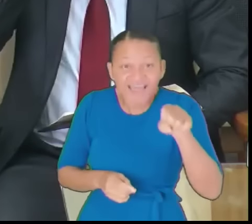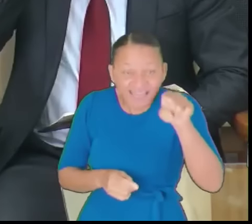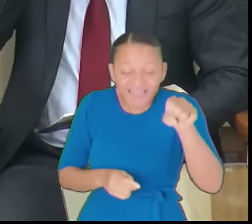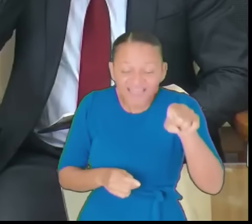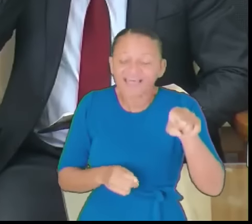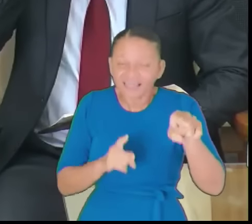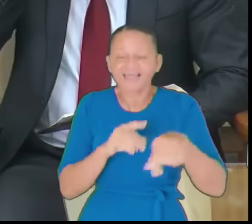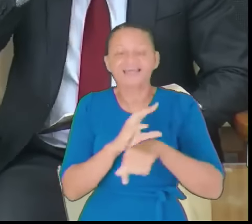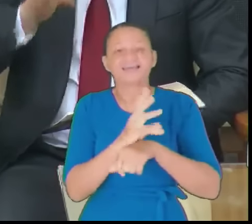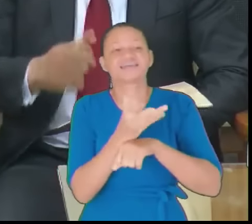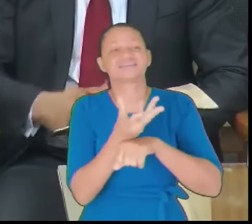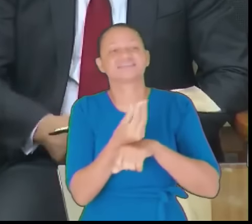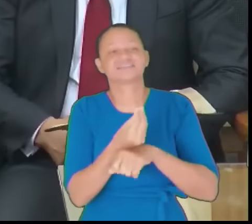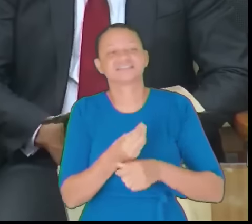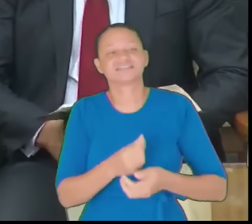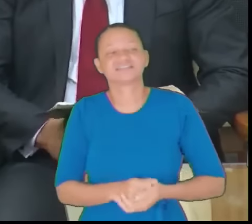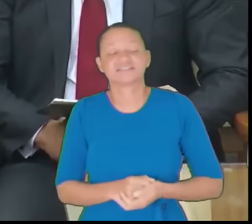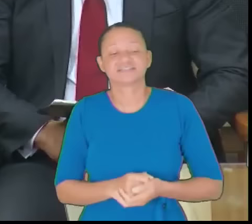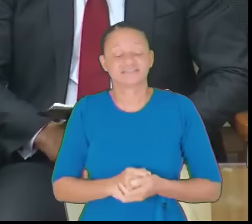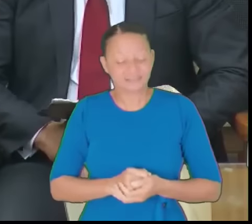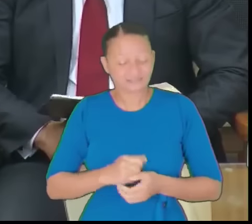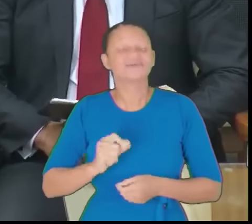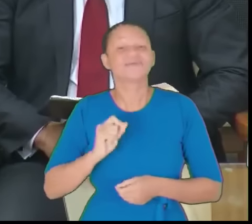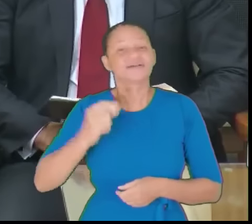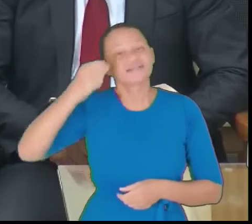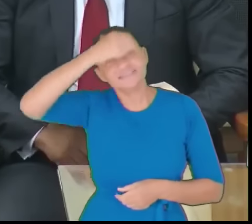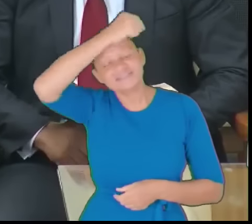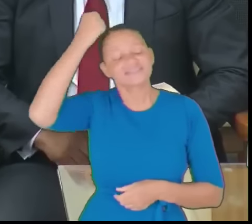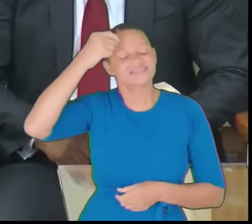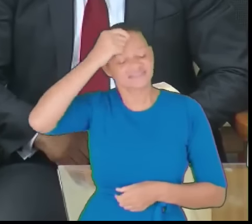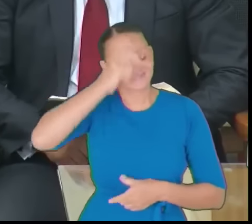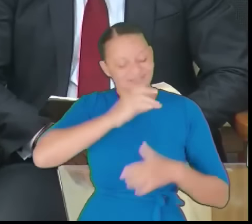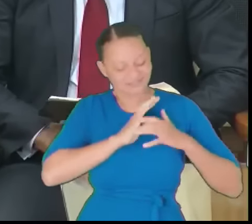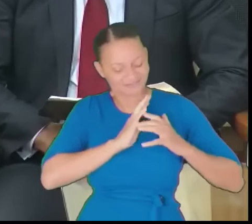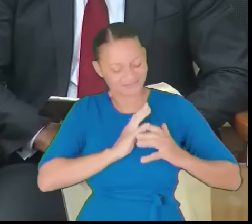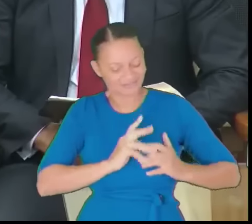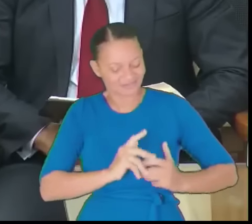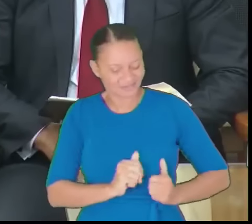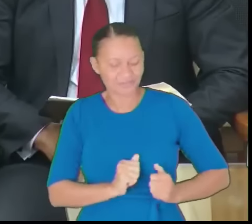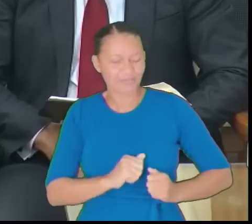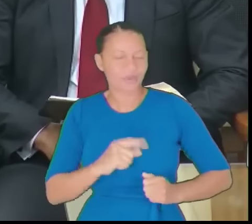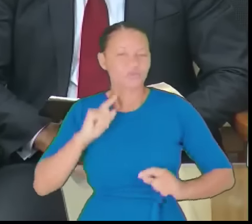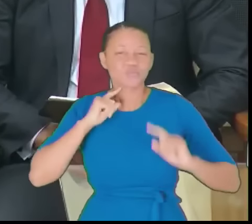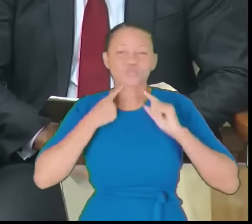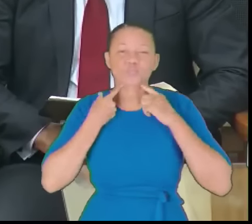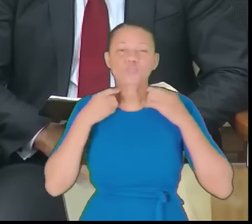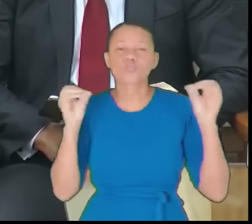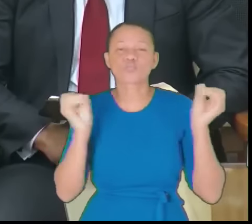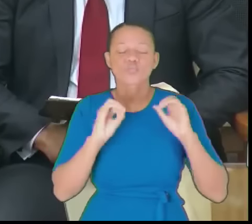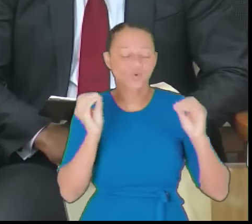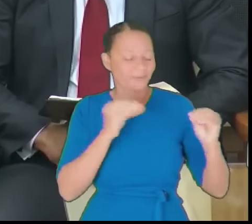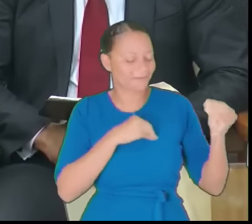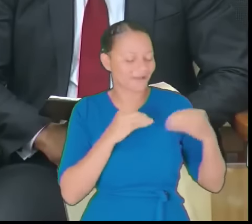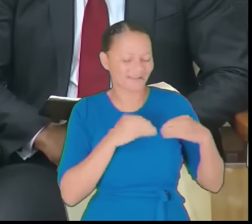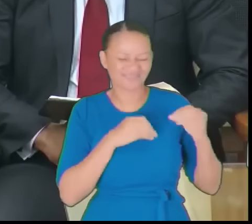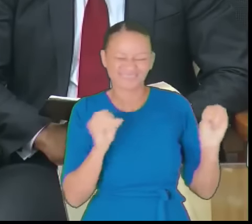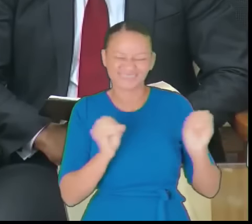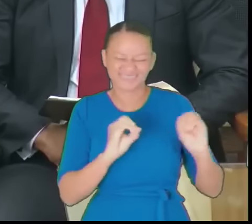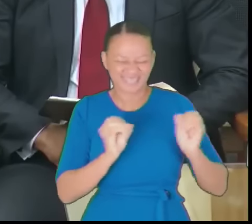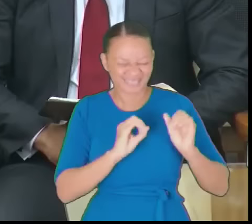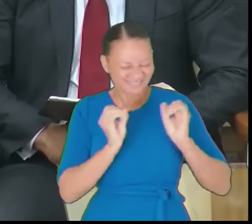igreja. Santa, imaculada, gloriosa, sem mácula, sem